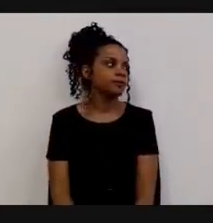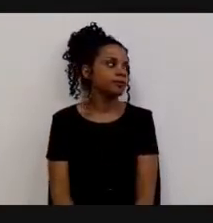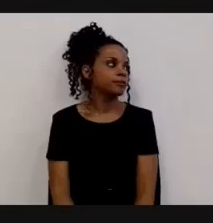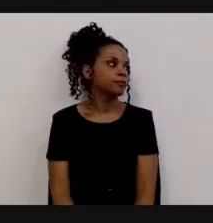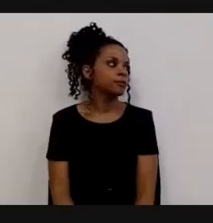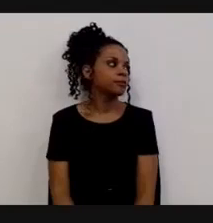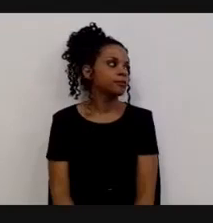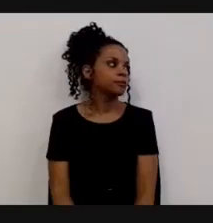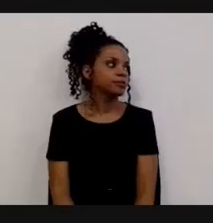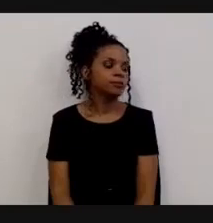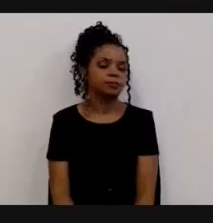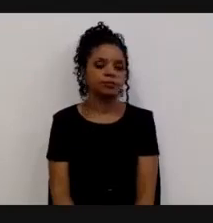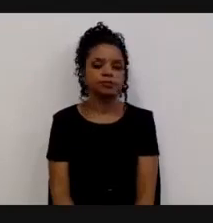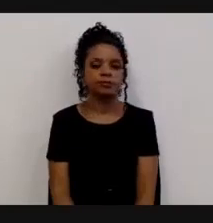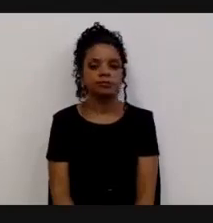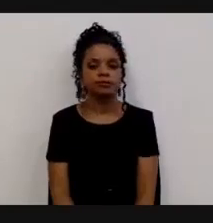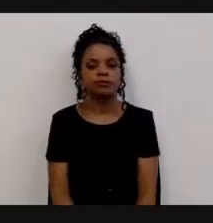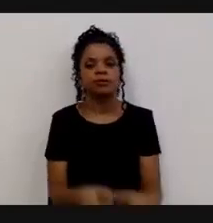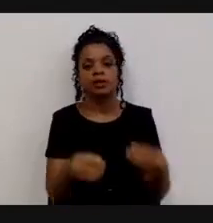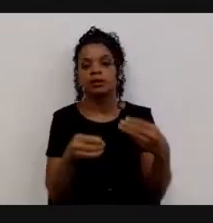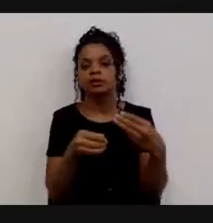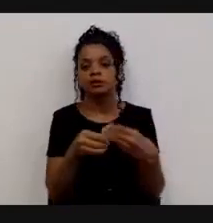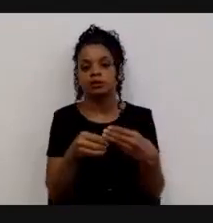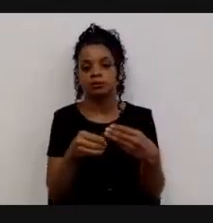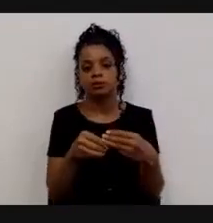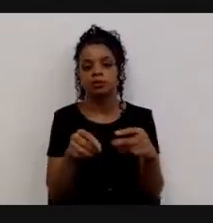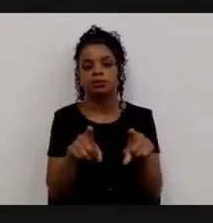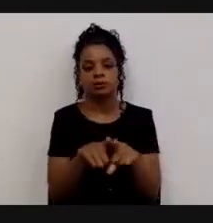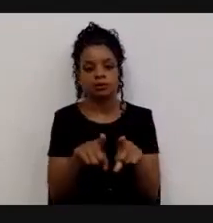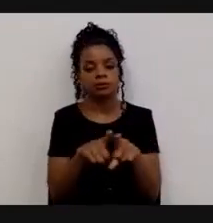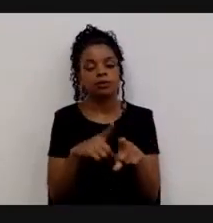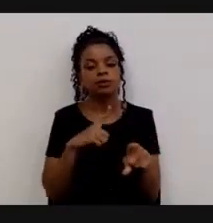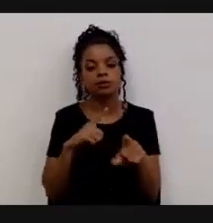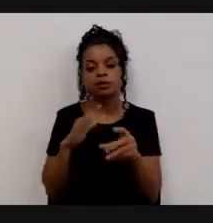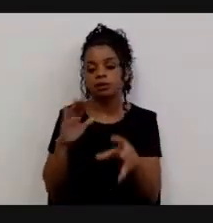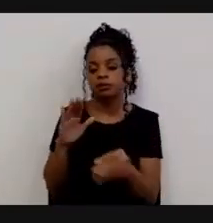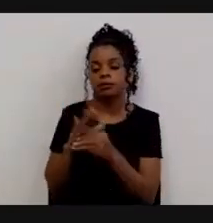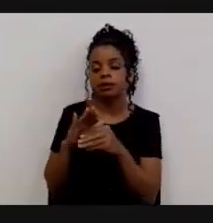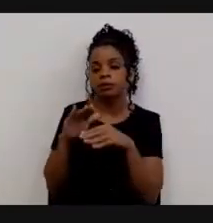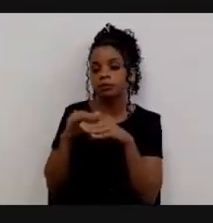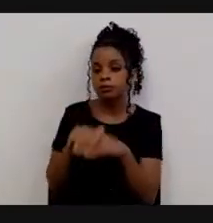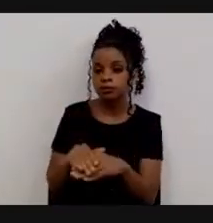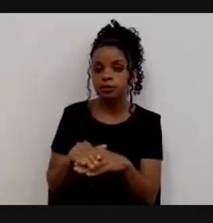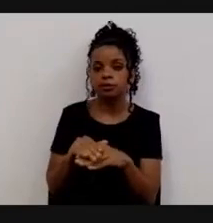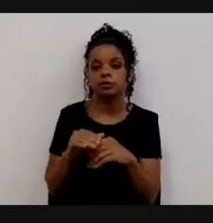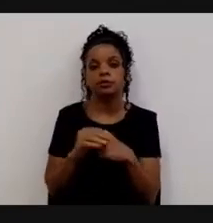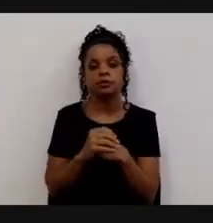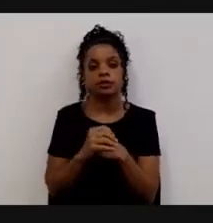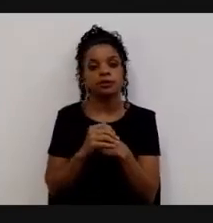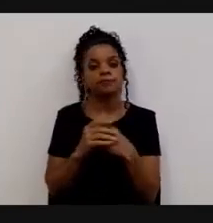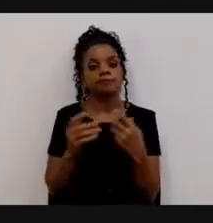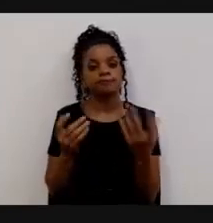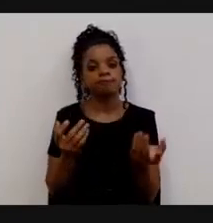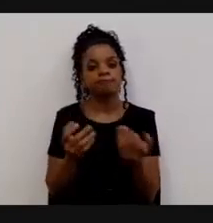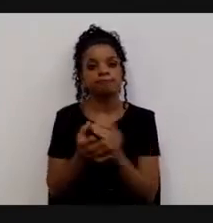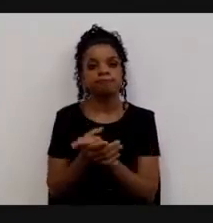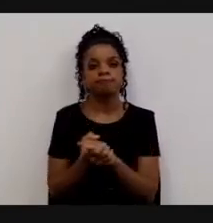Posso debater aqui? Nos municípios também acontecem as emendas impositivas, né? E eu ouso falar